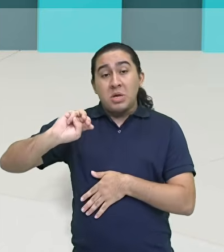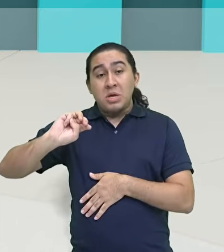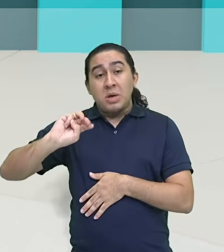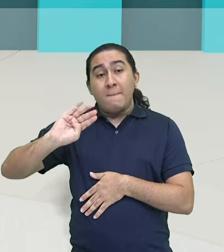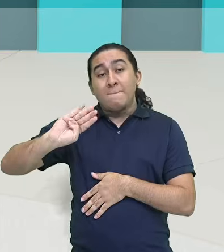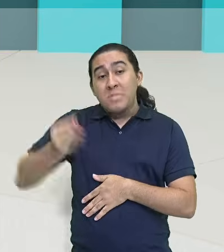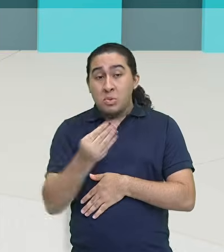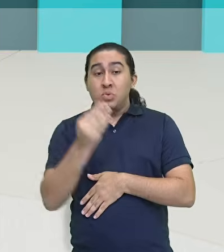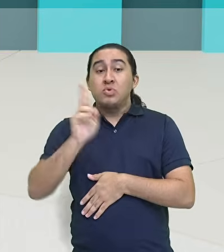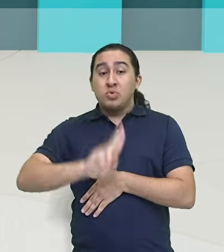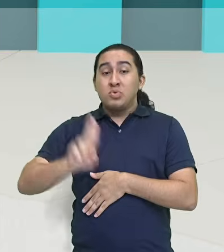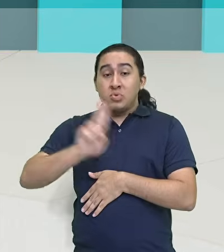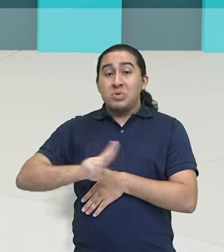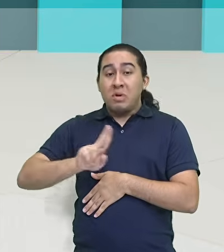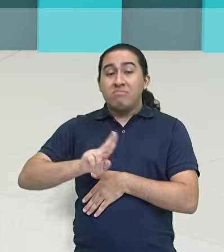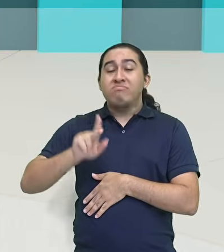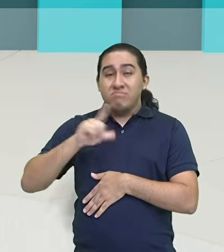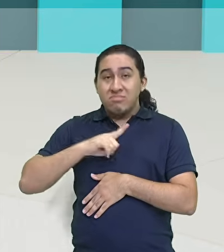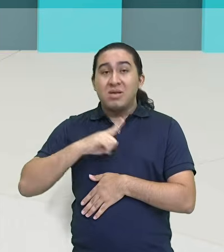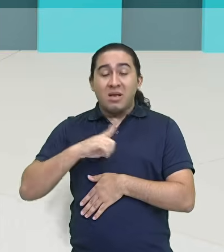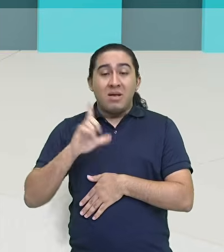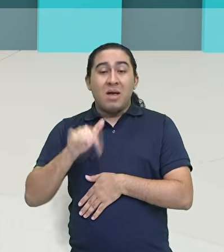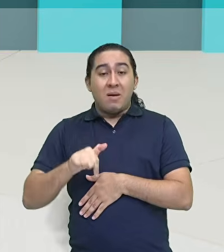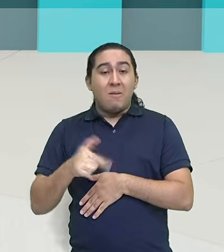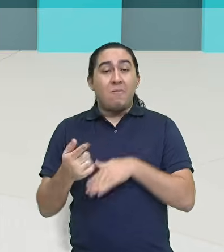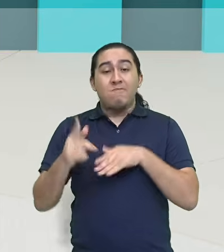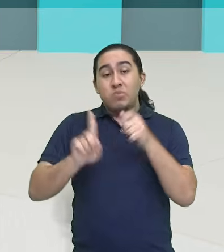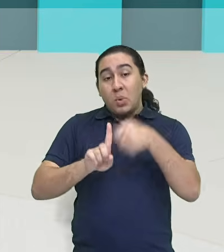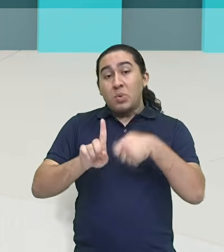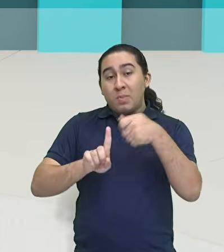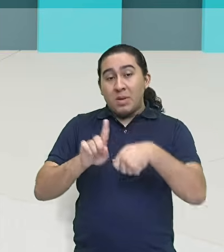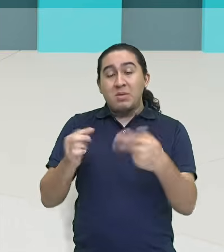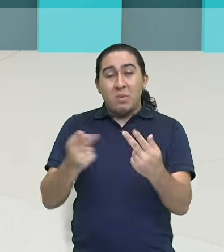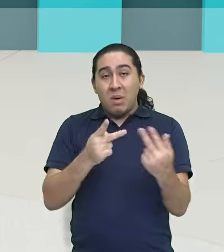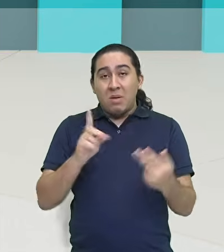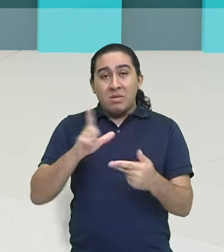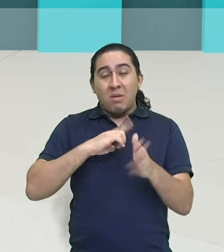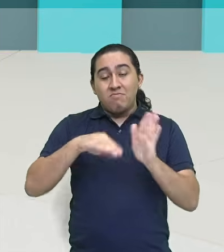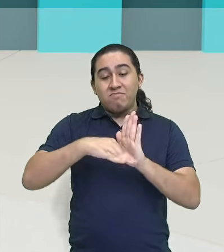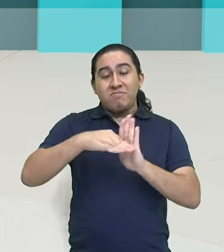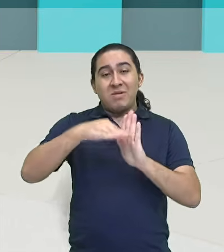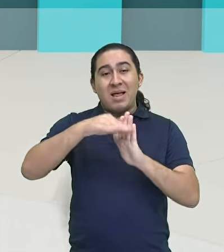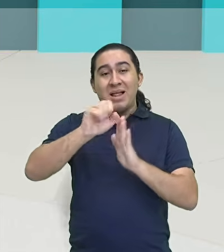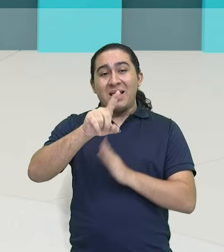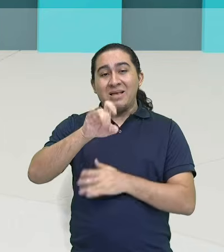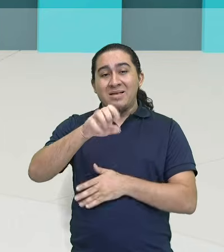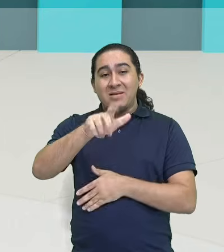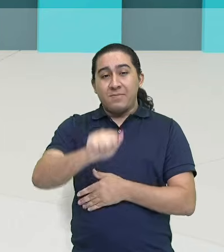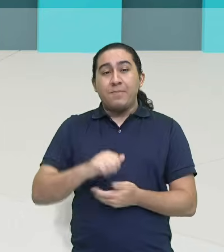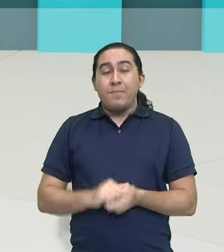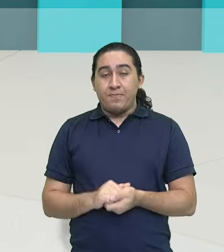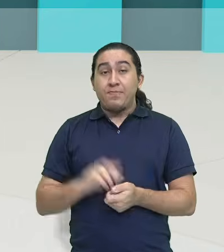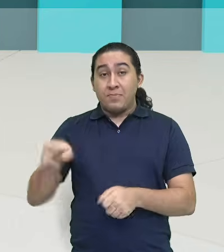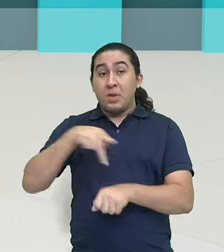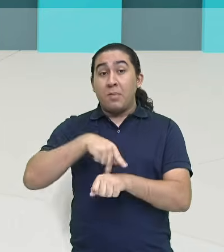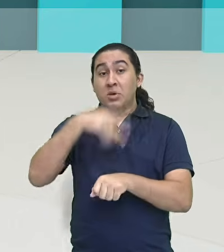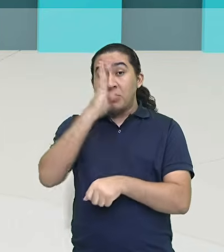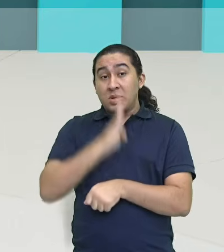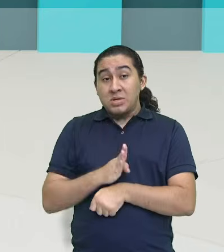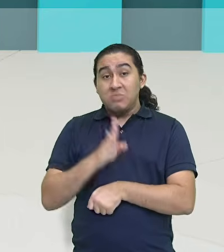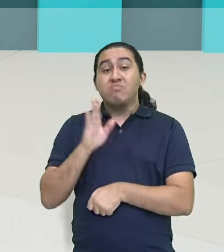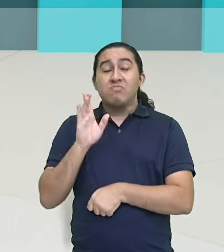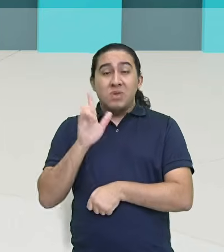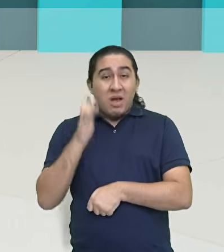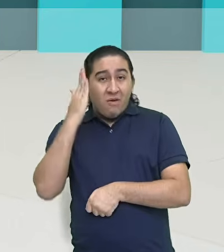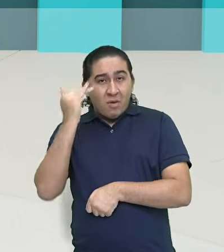ativos mensalmente, conforme o ranking Alexa. Continuando, no Brasil, a popularidade da rede